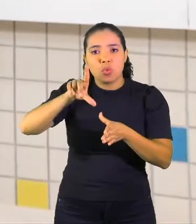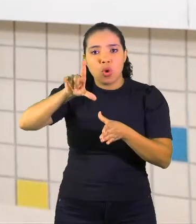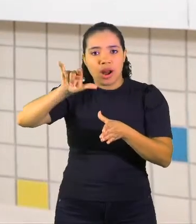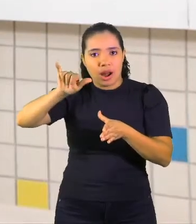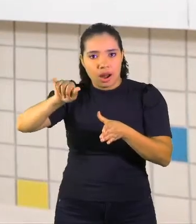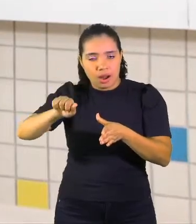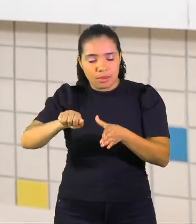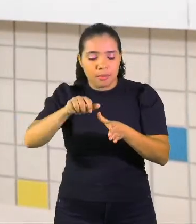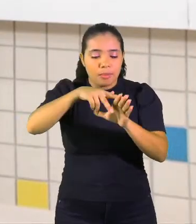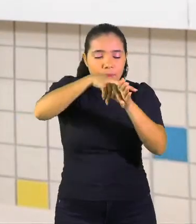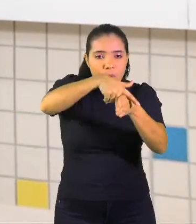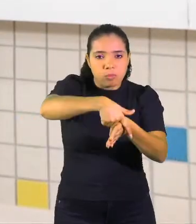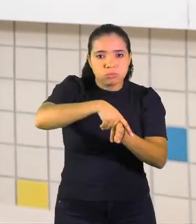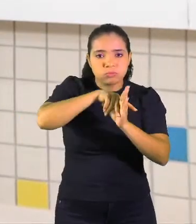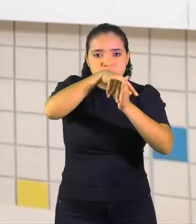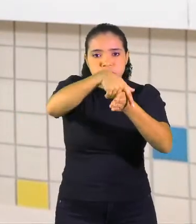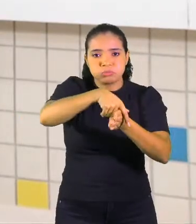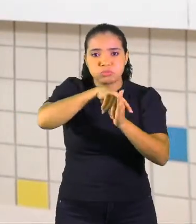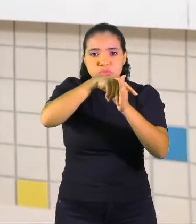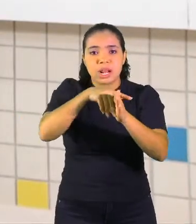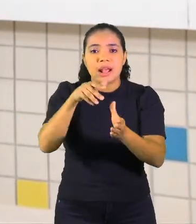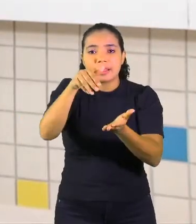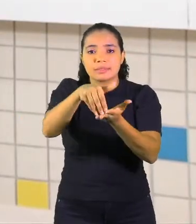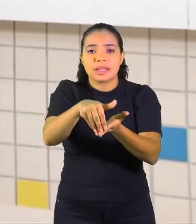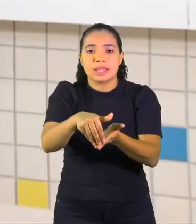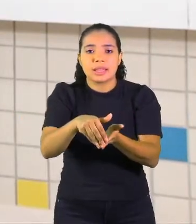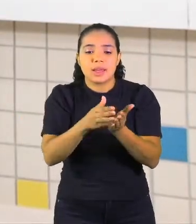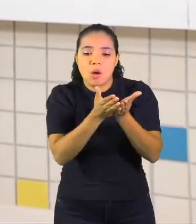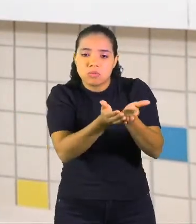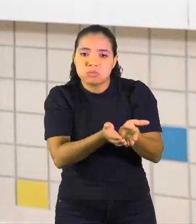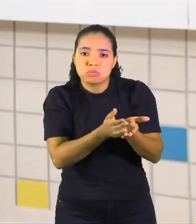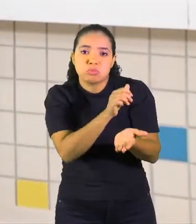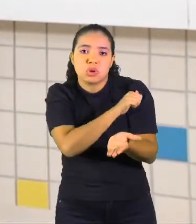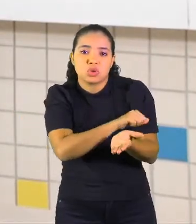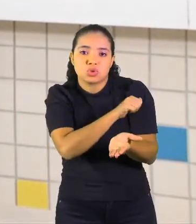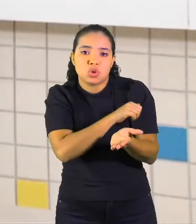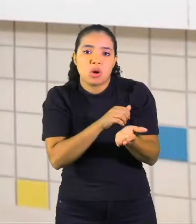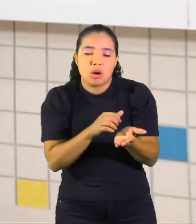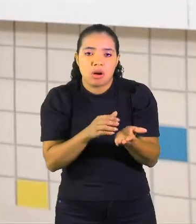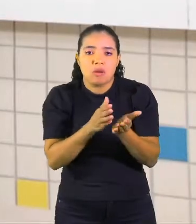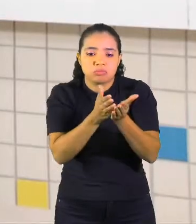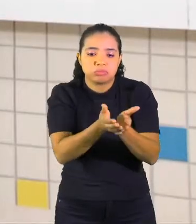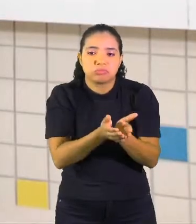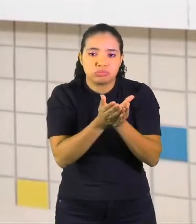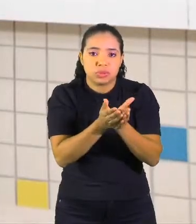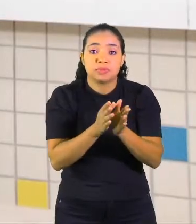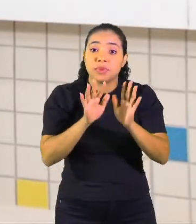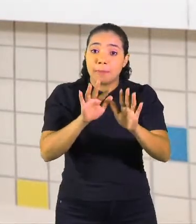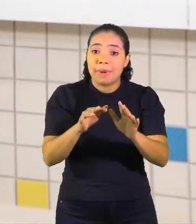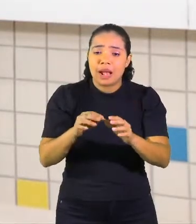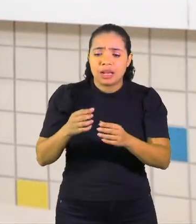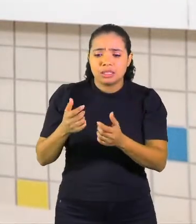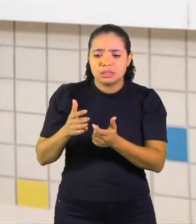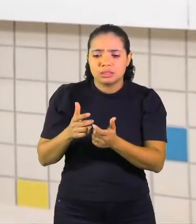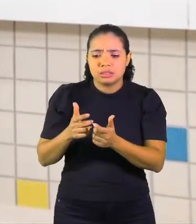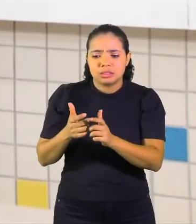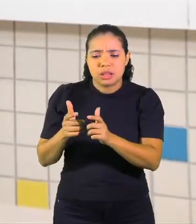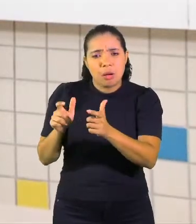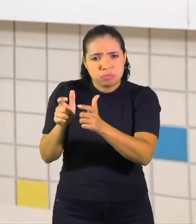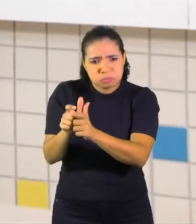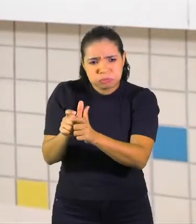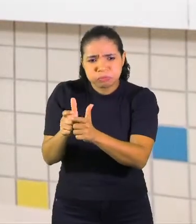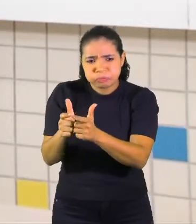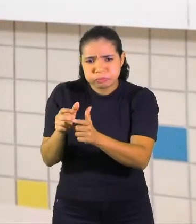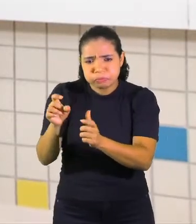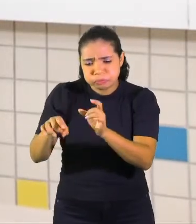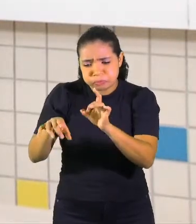era exportado. Mas isso era quando era uma produção menor. À medida que foi